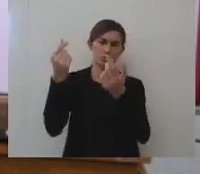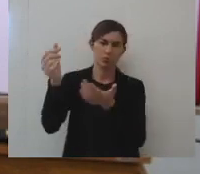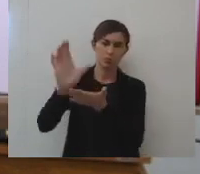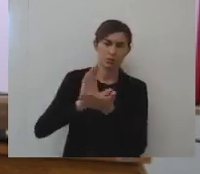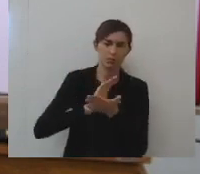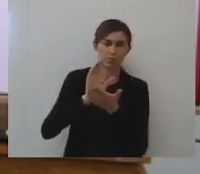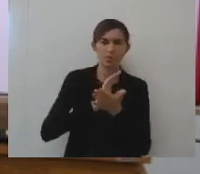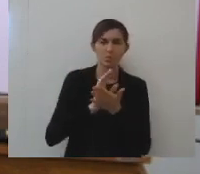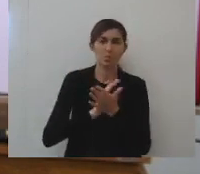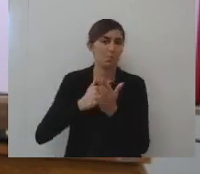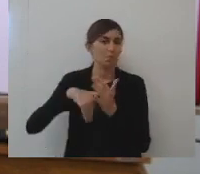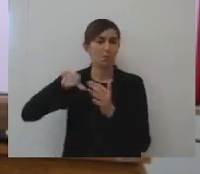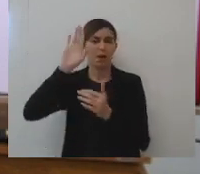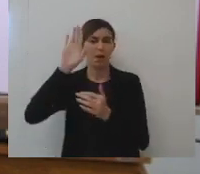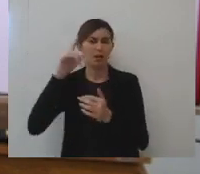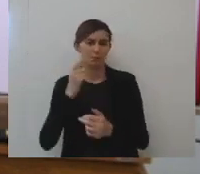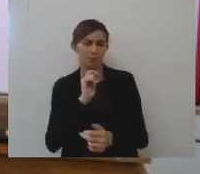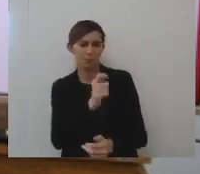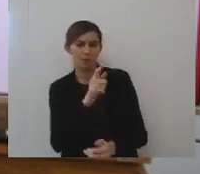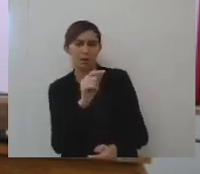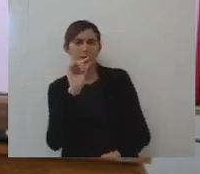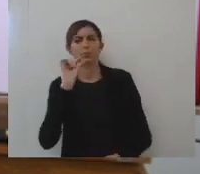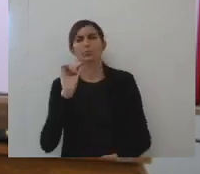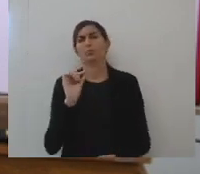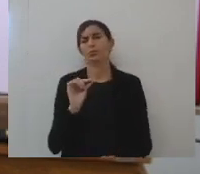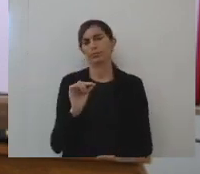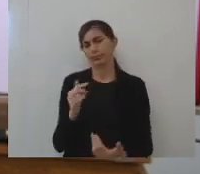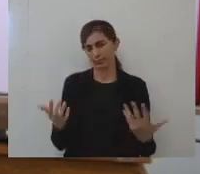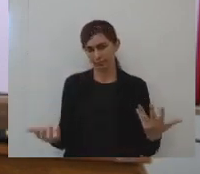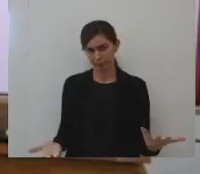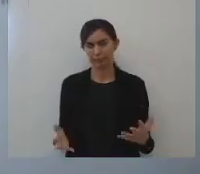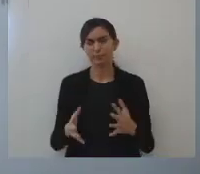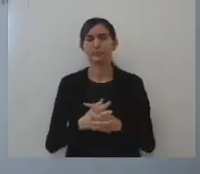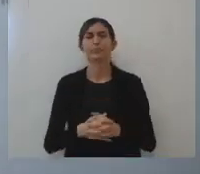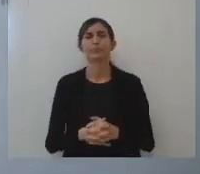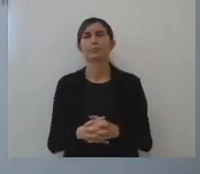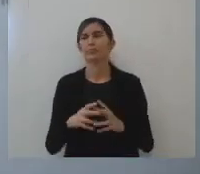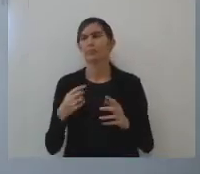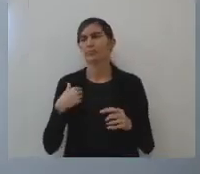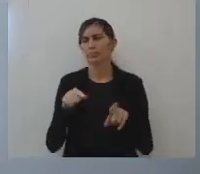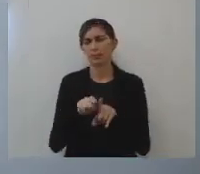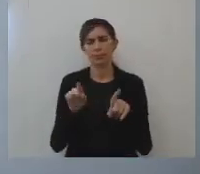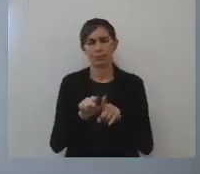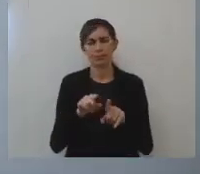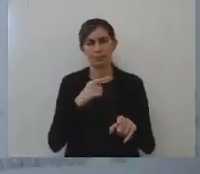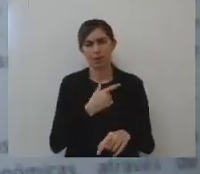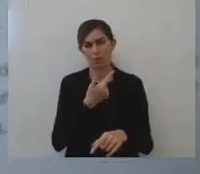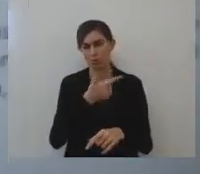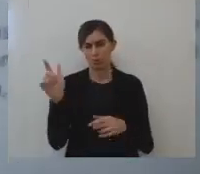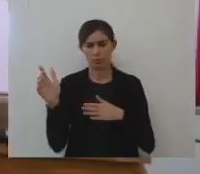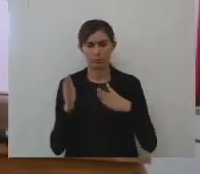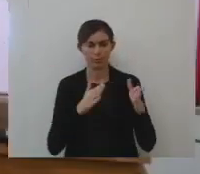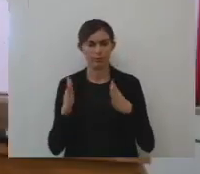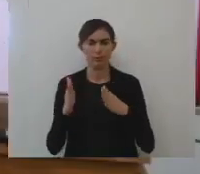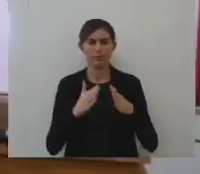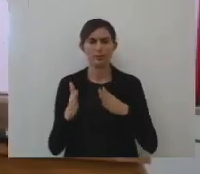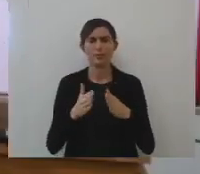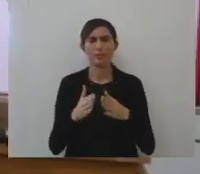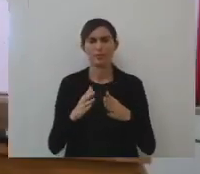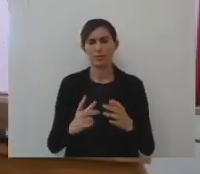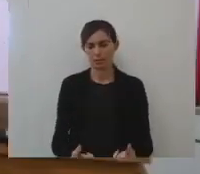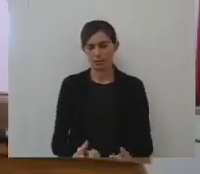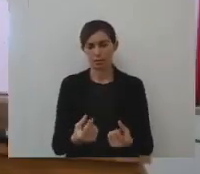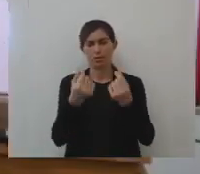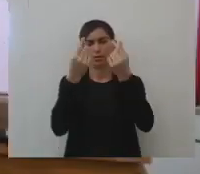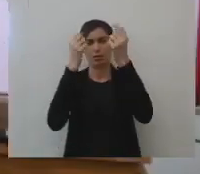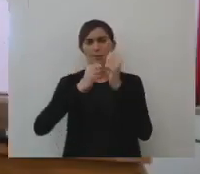capitalista ele ganha muito mais do que o trabalhador assalariado. A gente vai ter uma outra fase que é o